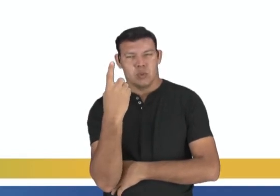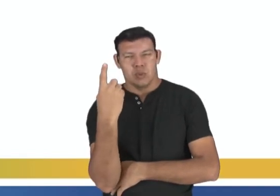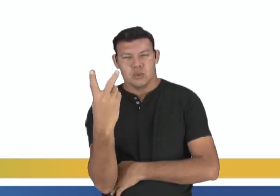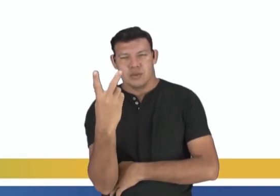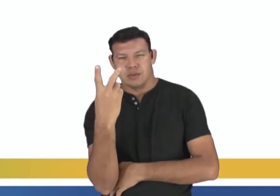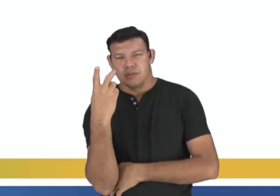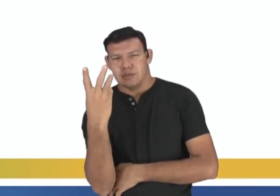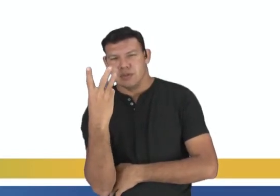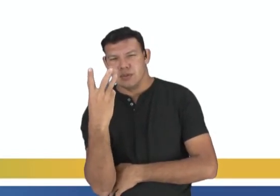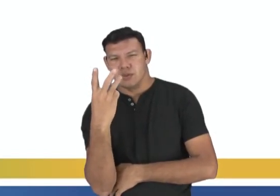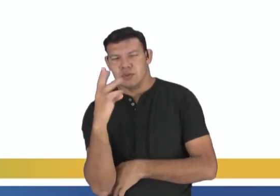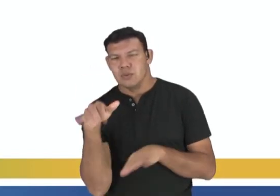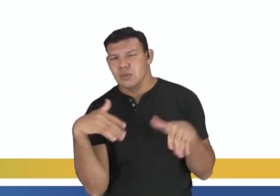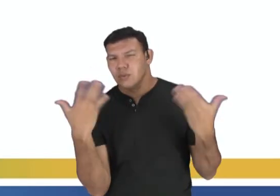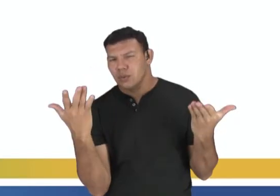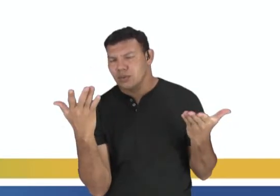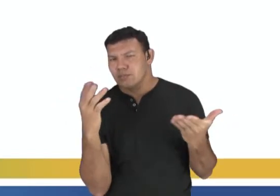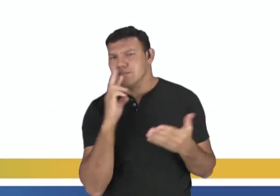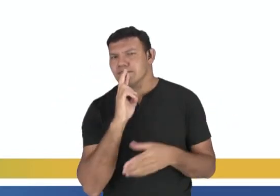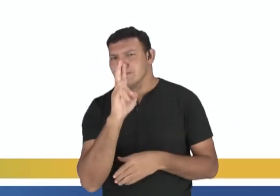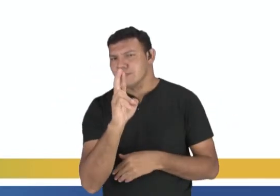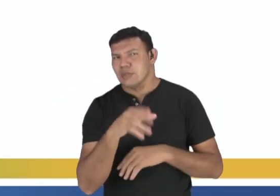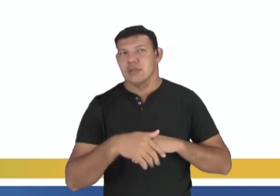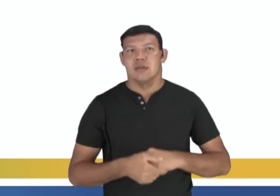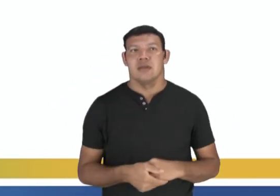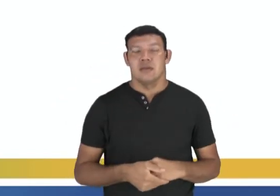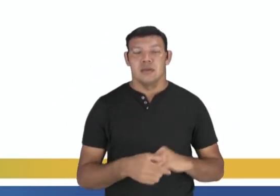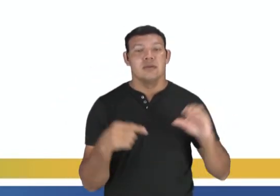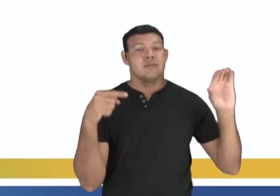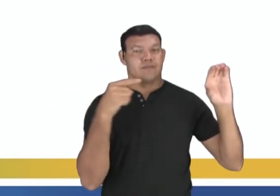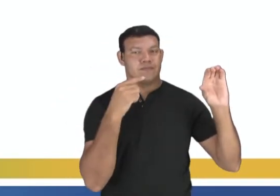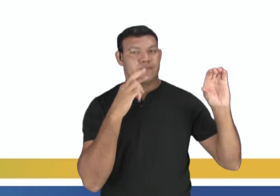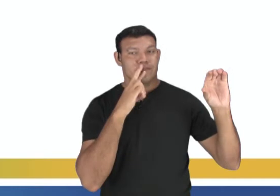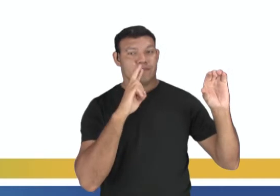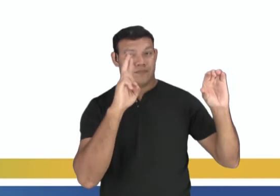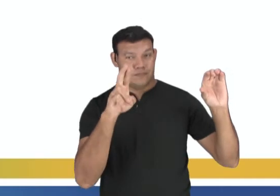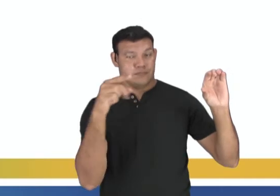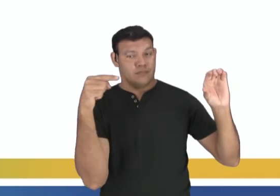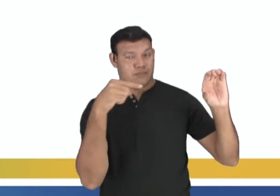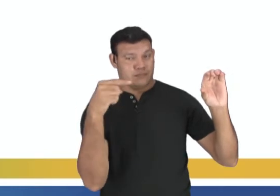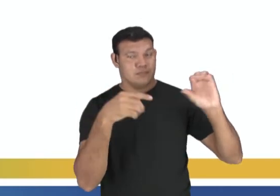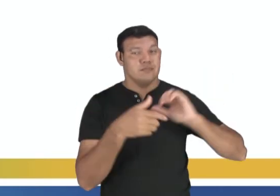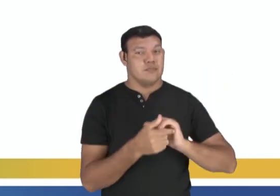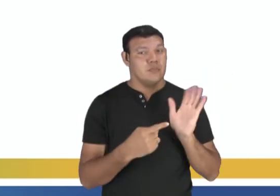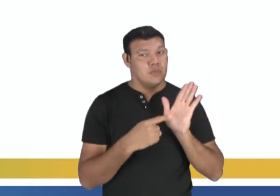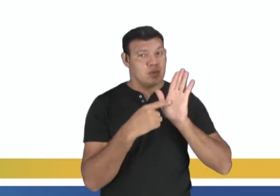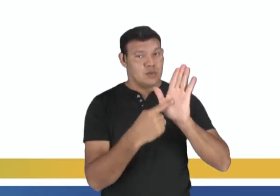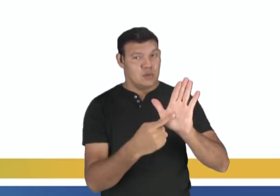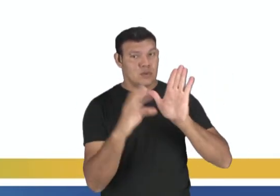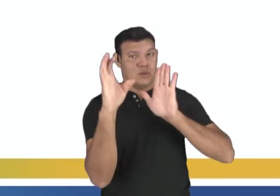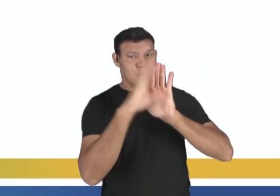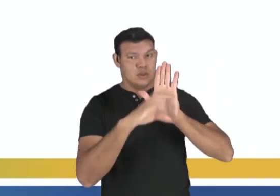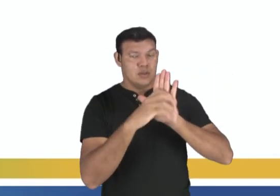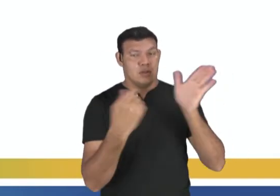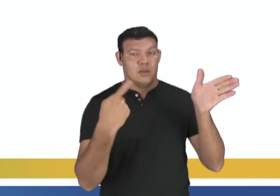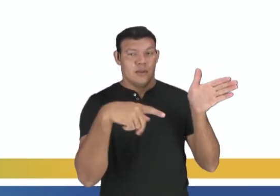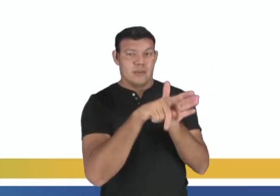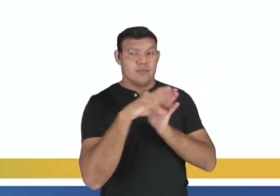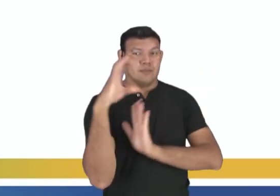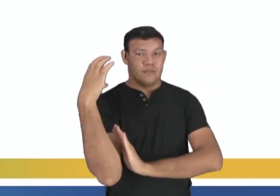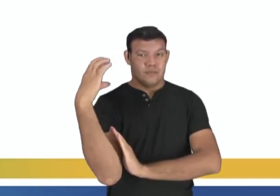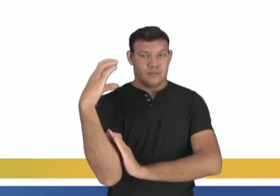segundinhos. 1, 2, 3. A resposta correta é a letra C. expor um conteúdo de